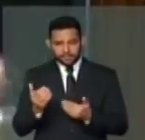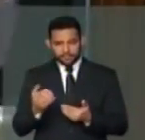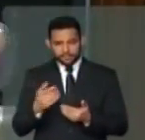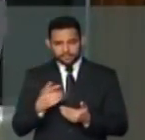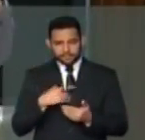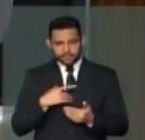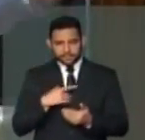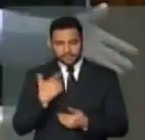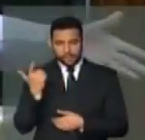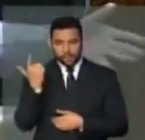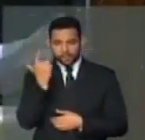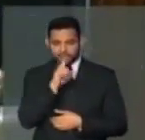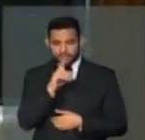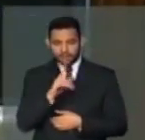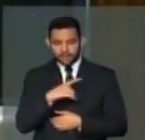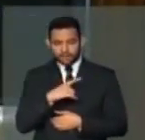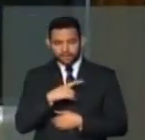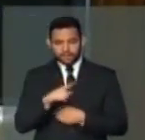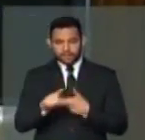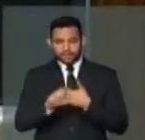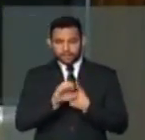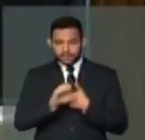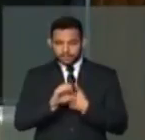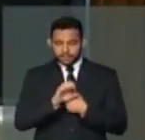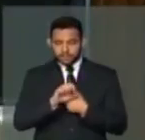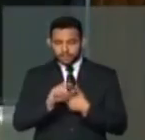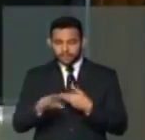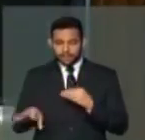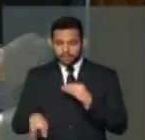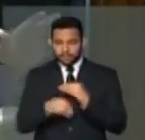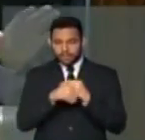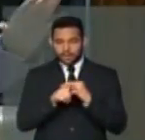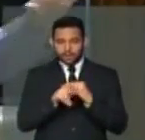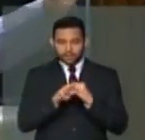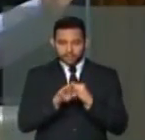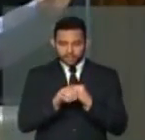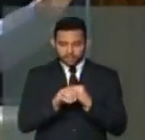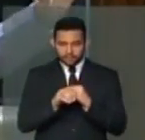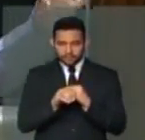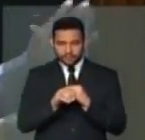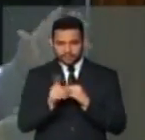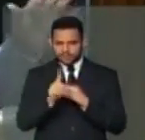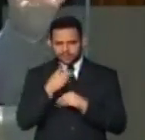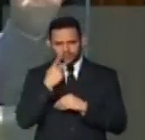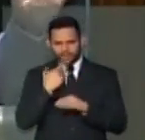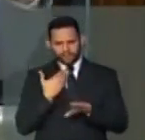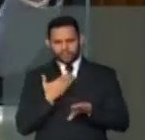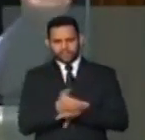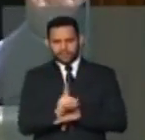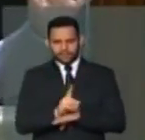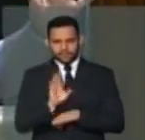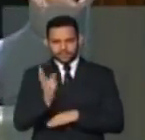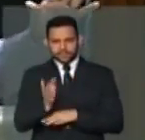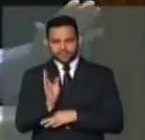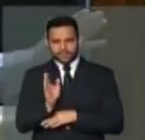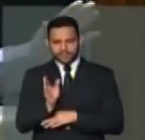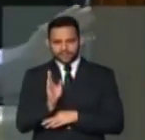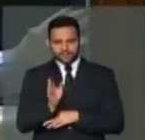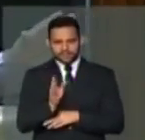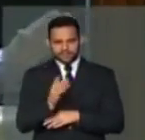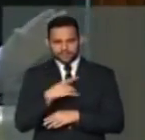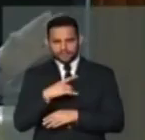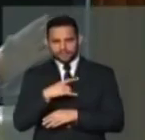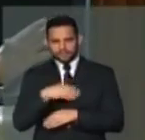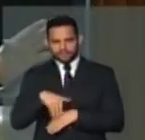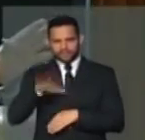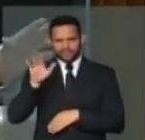se beneficiarão no Executivo com aquela emenda constitucional, e não disseram, não, você não pode entrar, não, você já passou